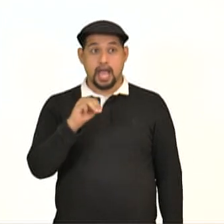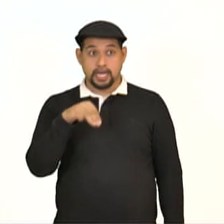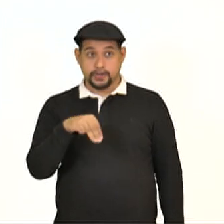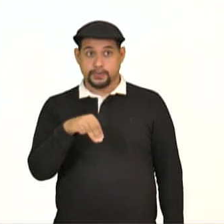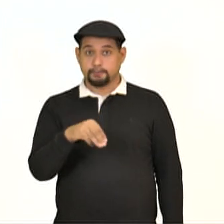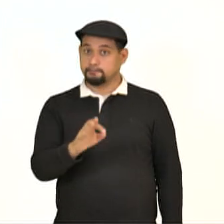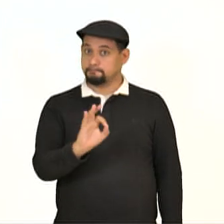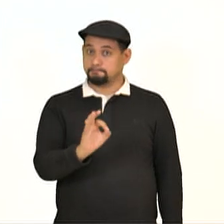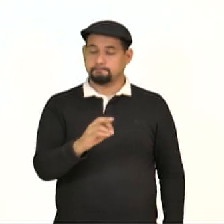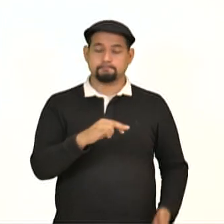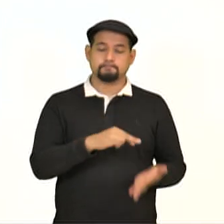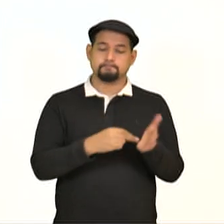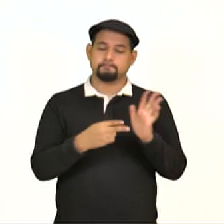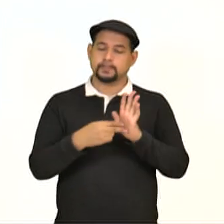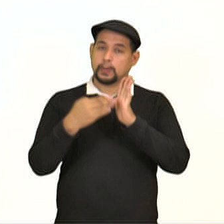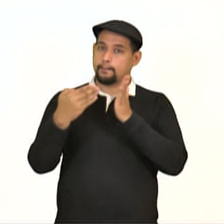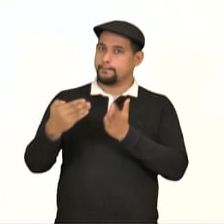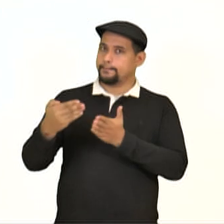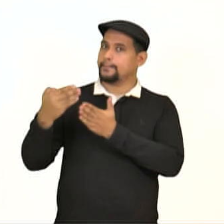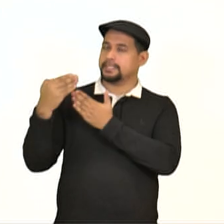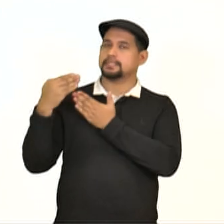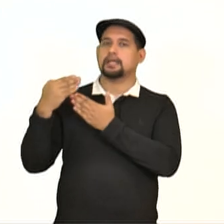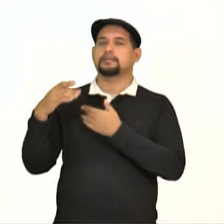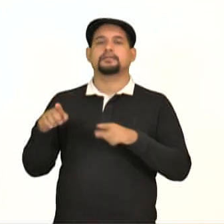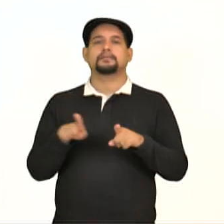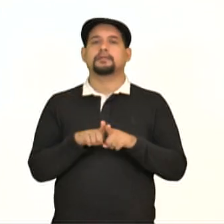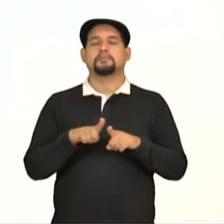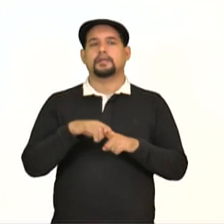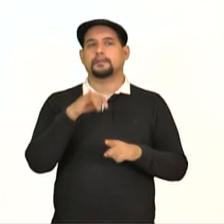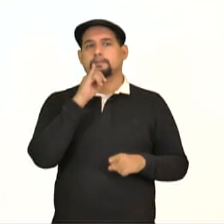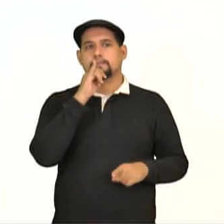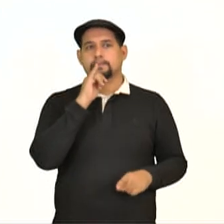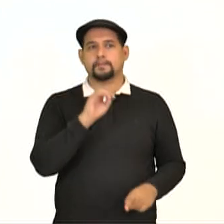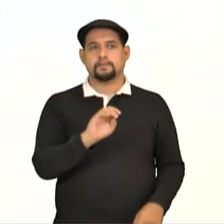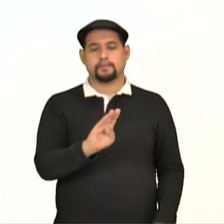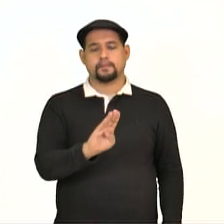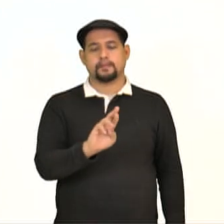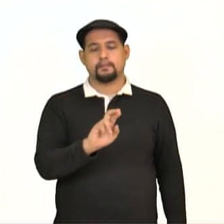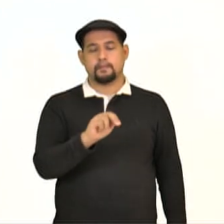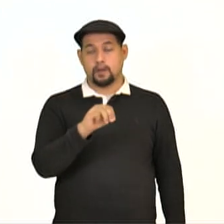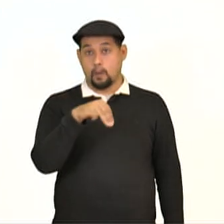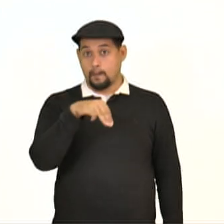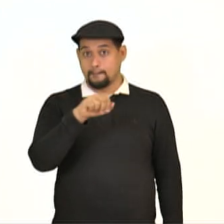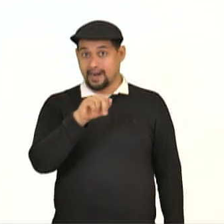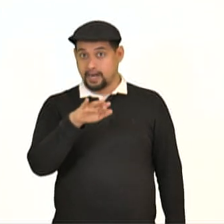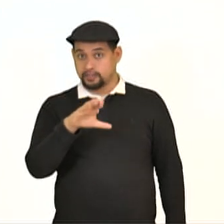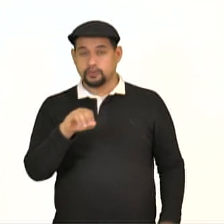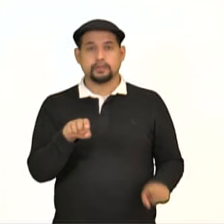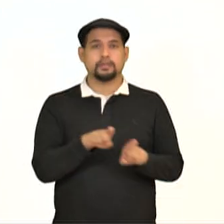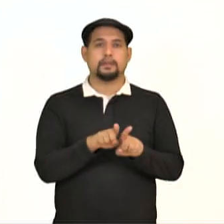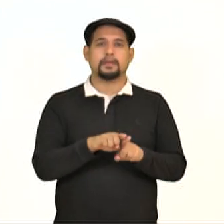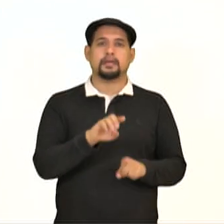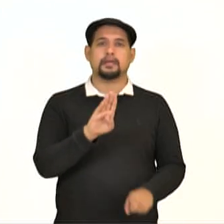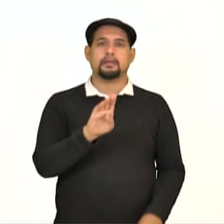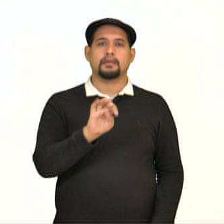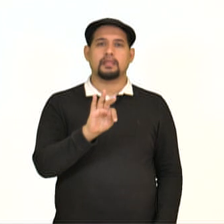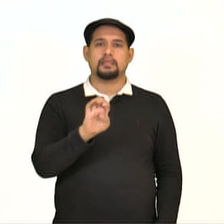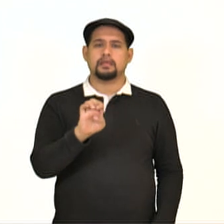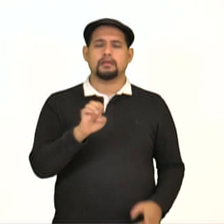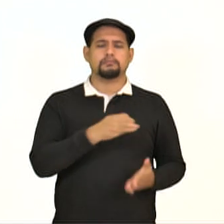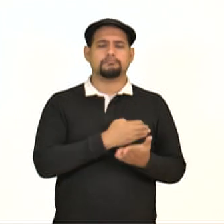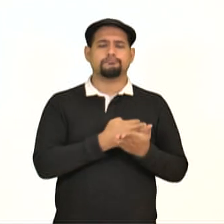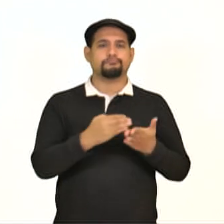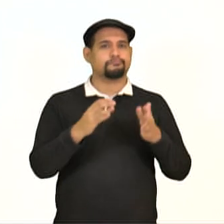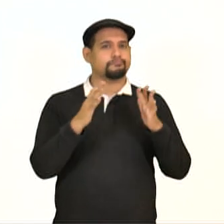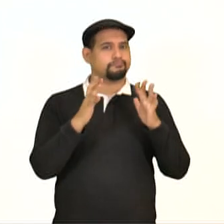perfeito, né? Ele indica o passado. É quando o Márcio e a Beth começaram a namorar. Então começaram também, é um verbo